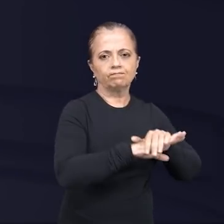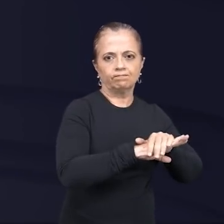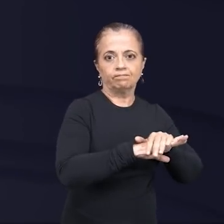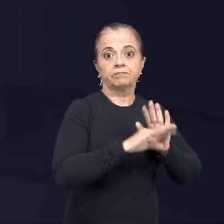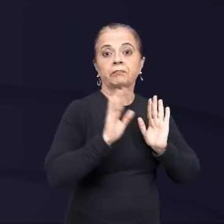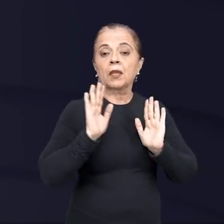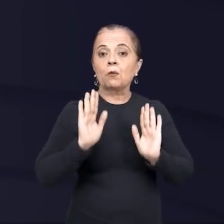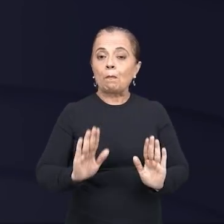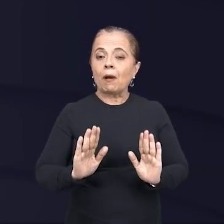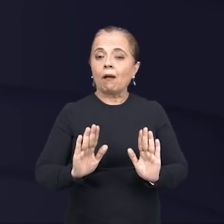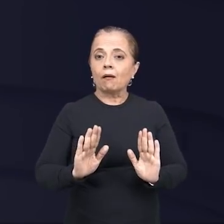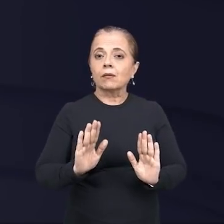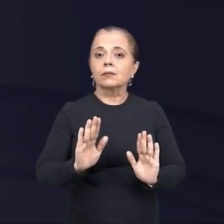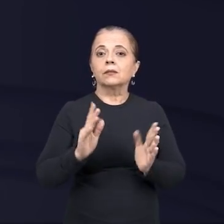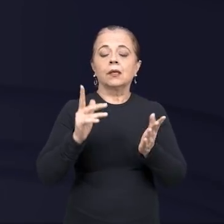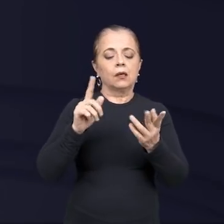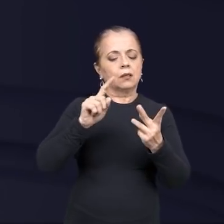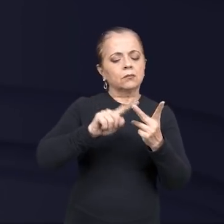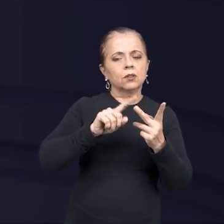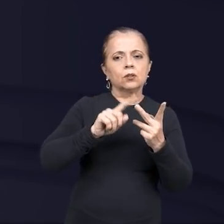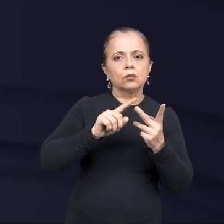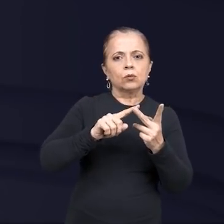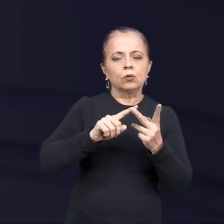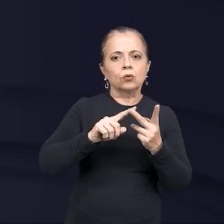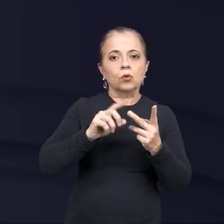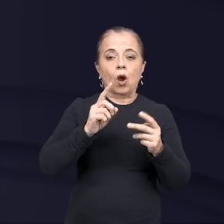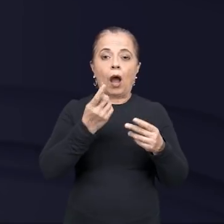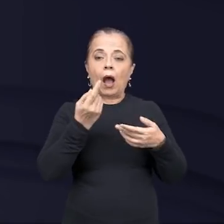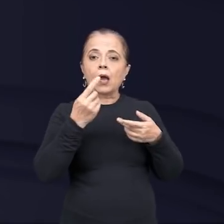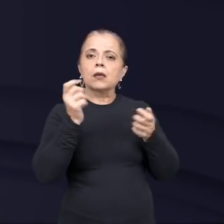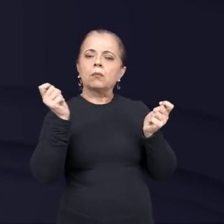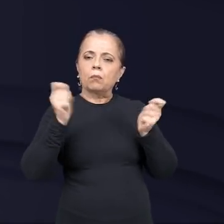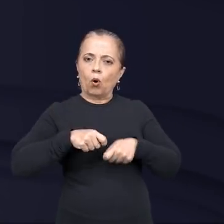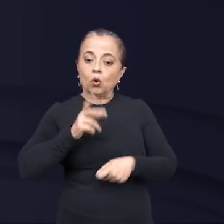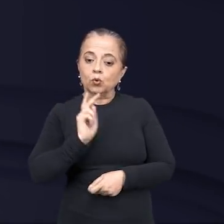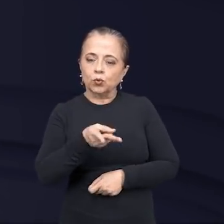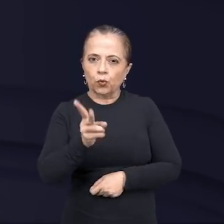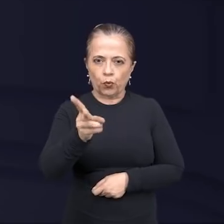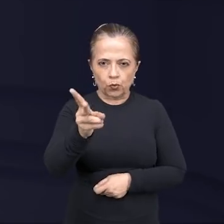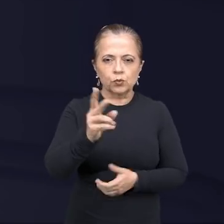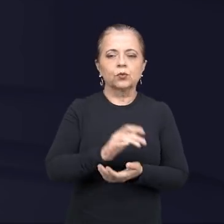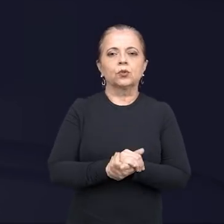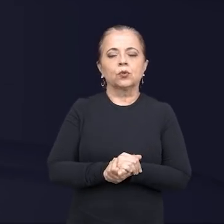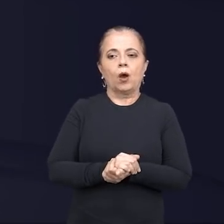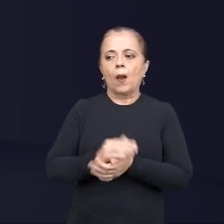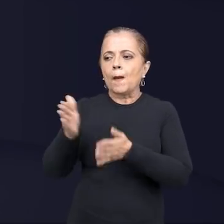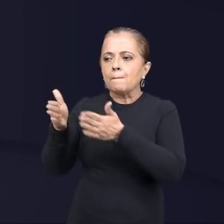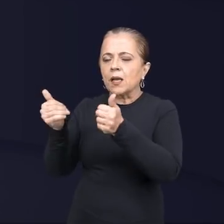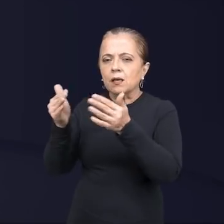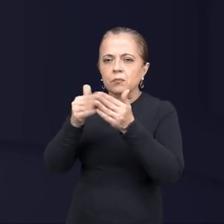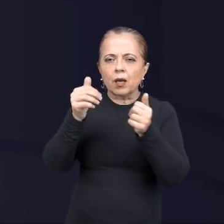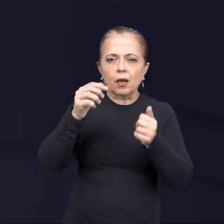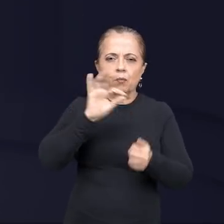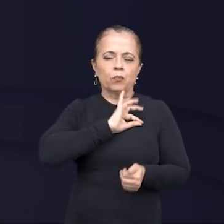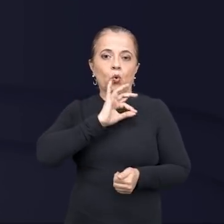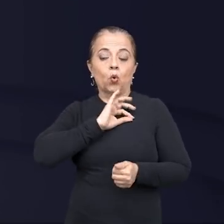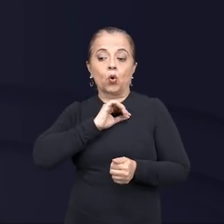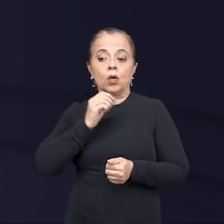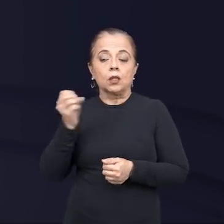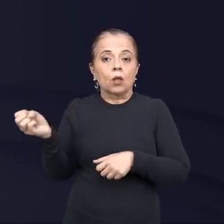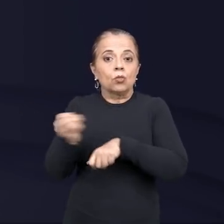Você pode terminar esse inquérito, aí ele não termina propriamente dito, mas ele continua solicitando à